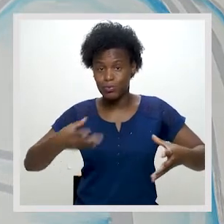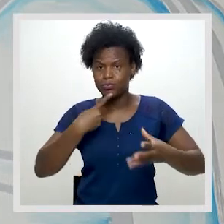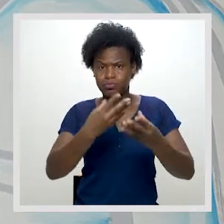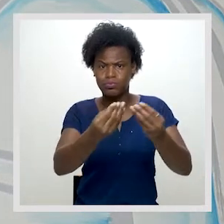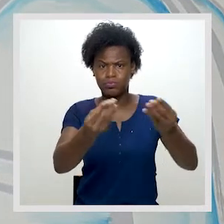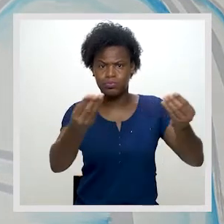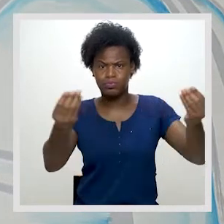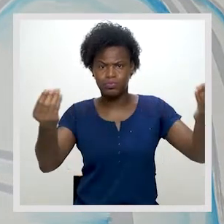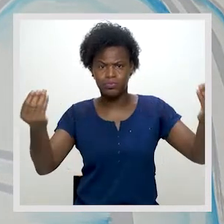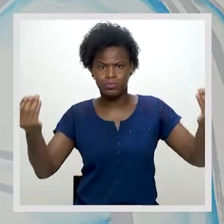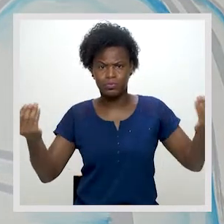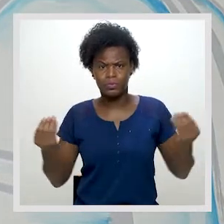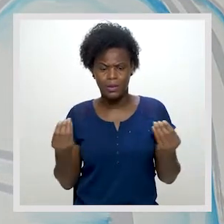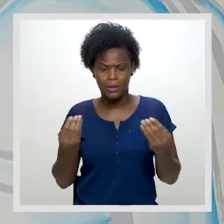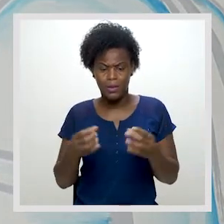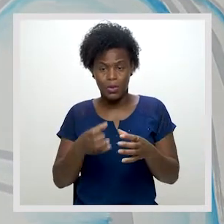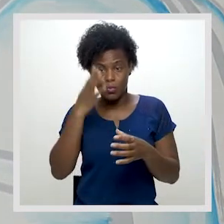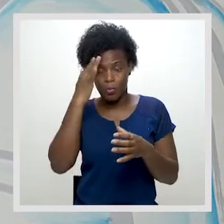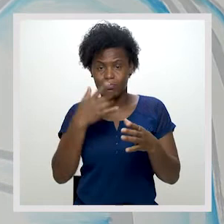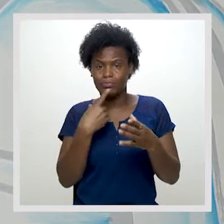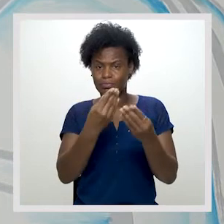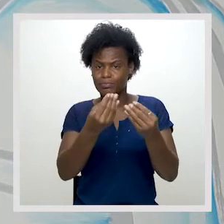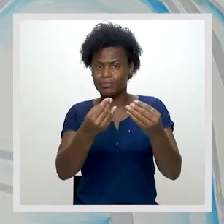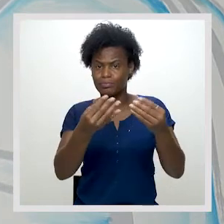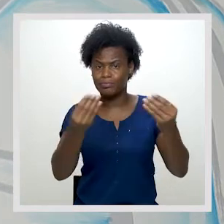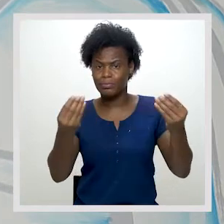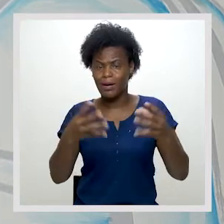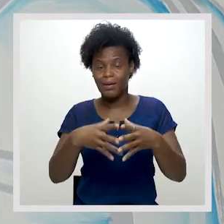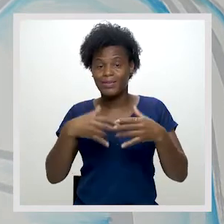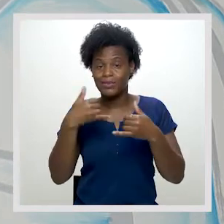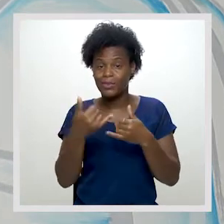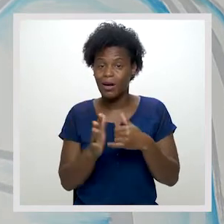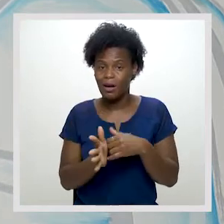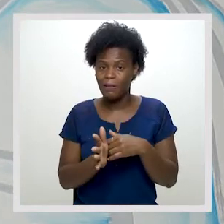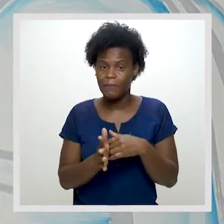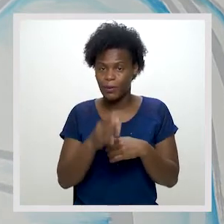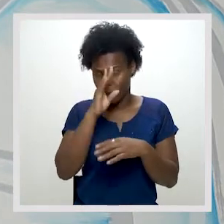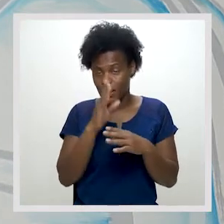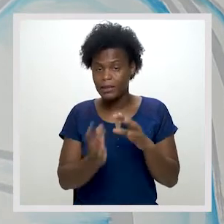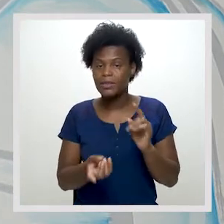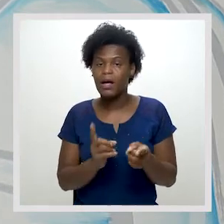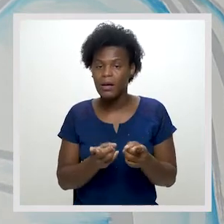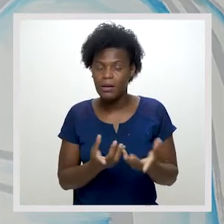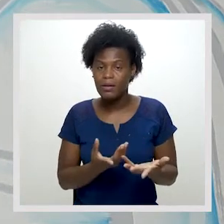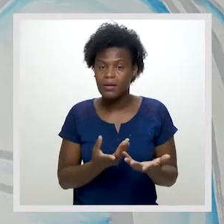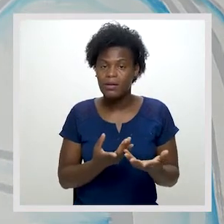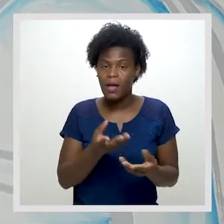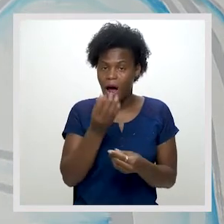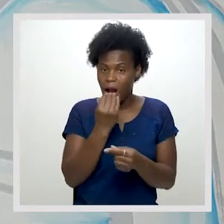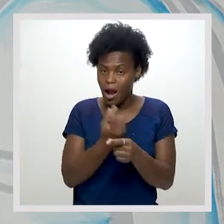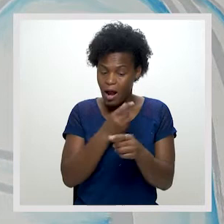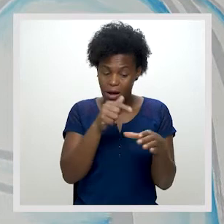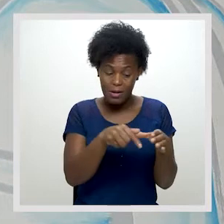multiplicaram-se, aumentaram-se de números e já, o que aconteceu? O alimento que